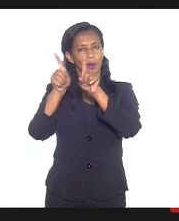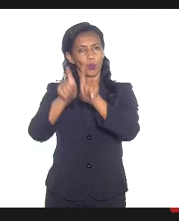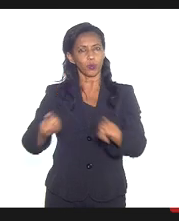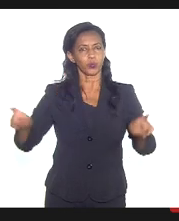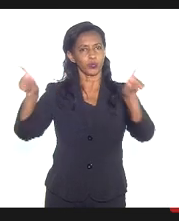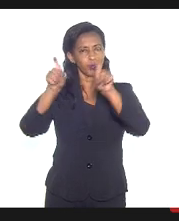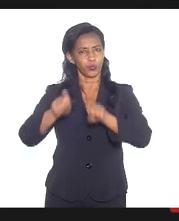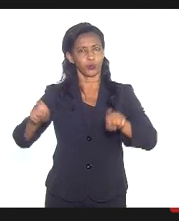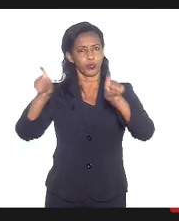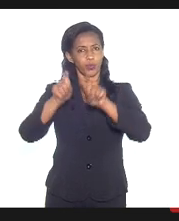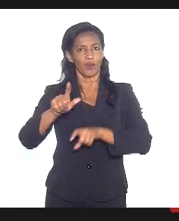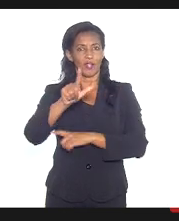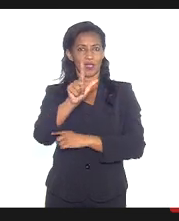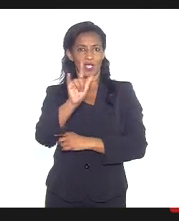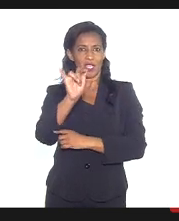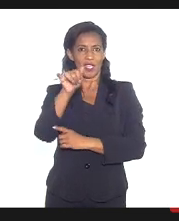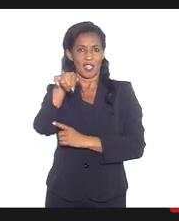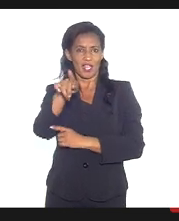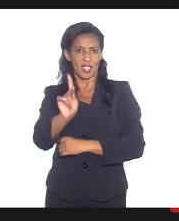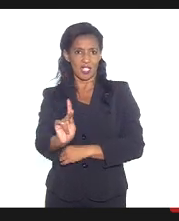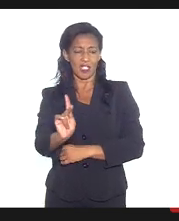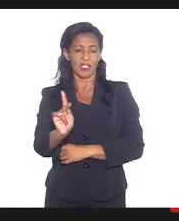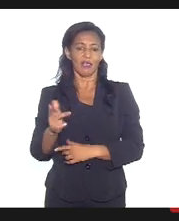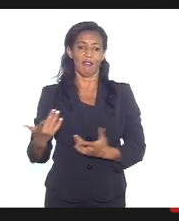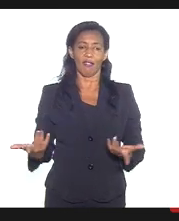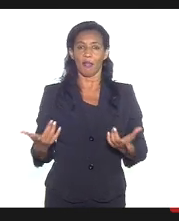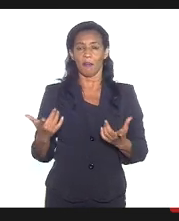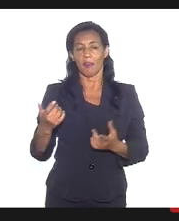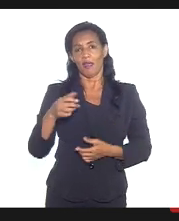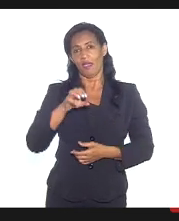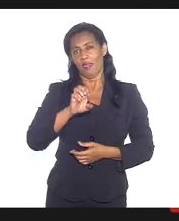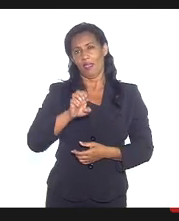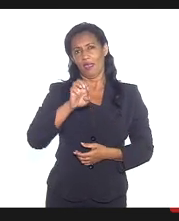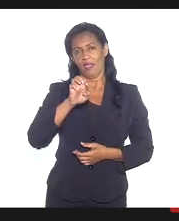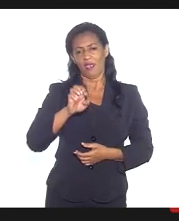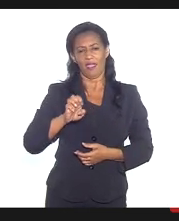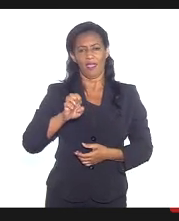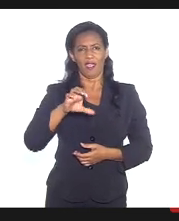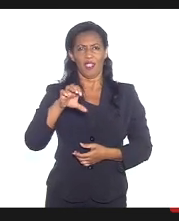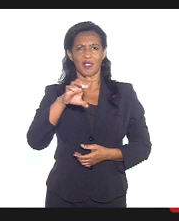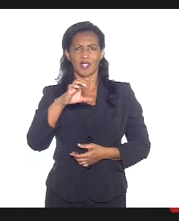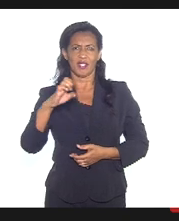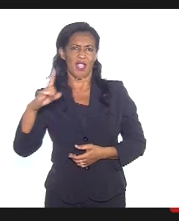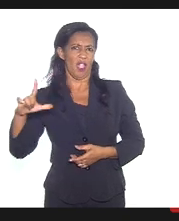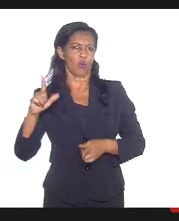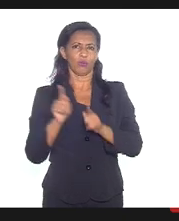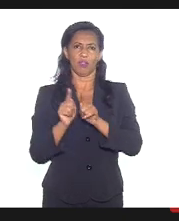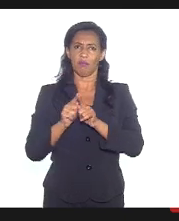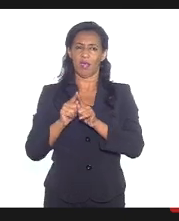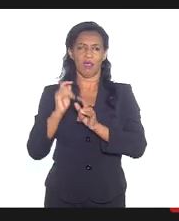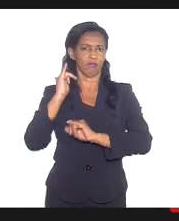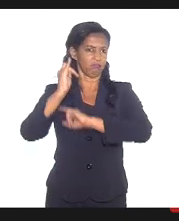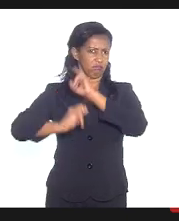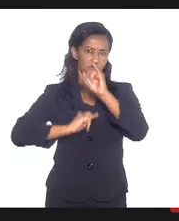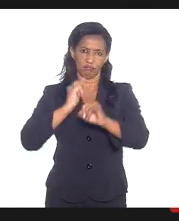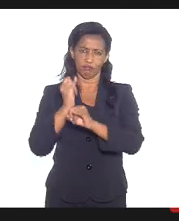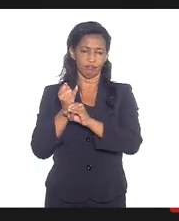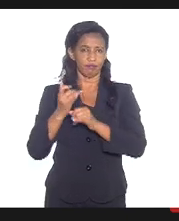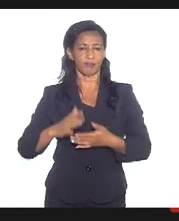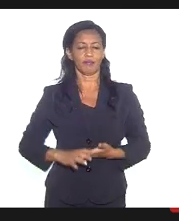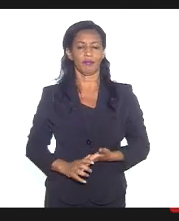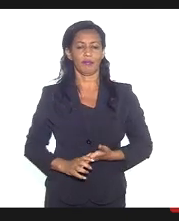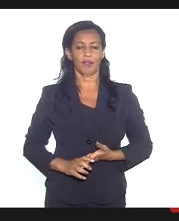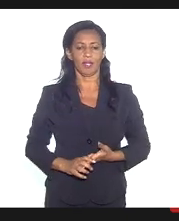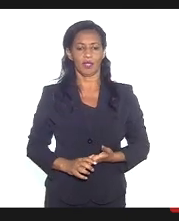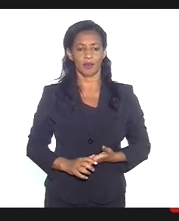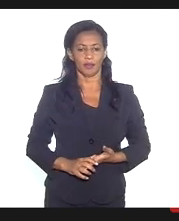fazer todos esses links automáticos. Excel é uma planilha Excel que pode ser facilmente manuseada no portal da transparência, a ideia é essa.